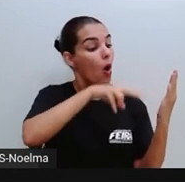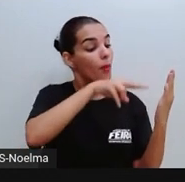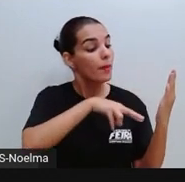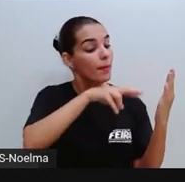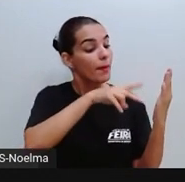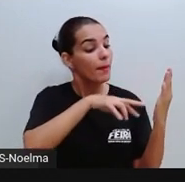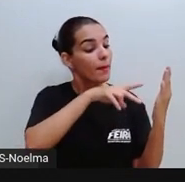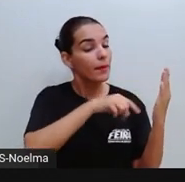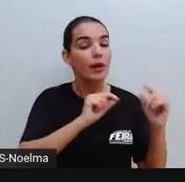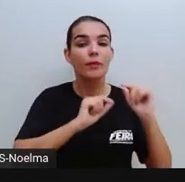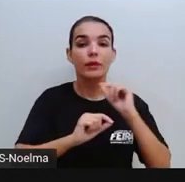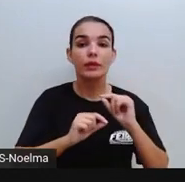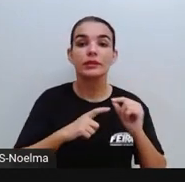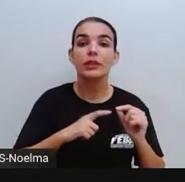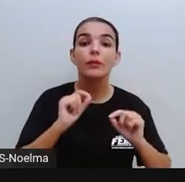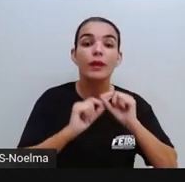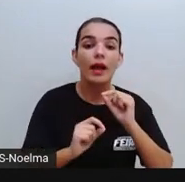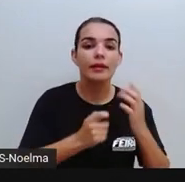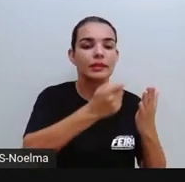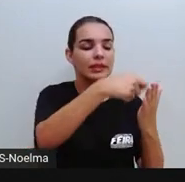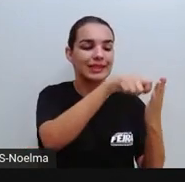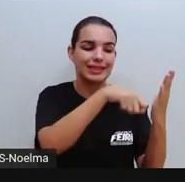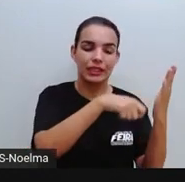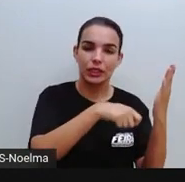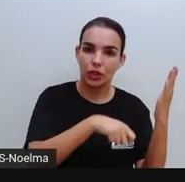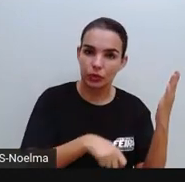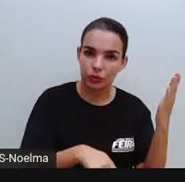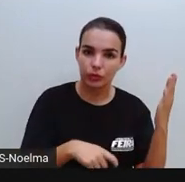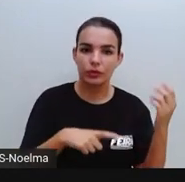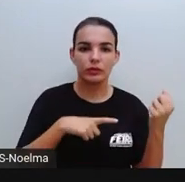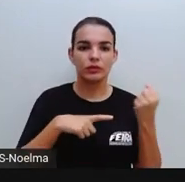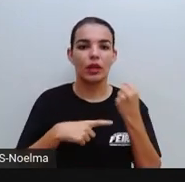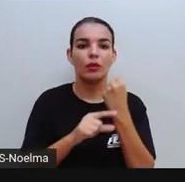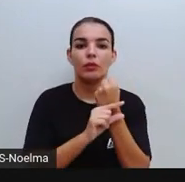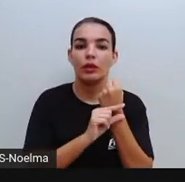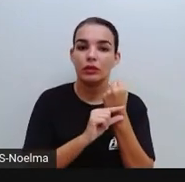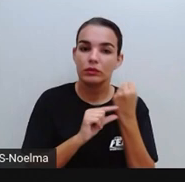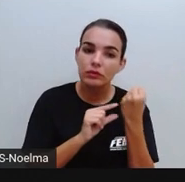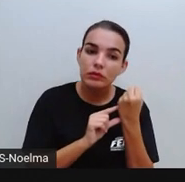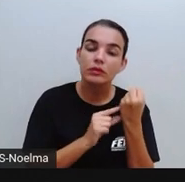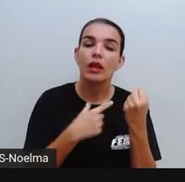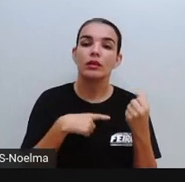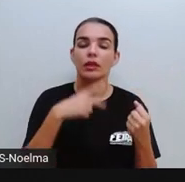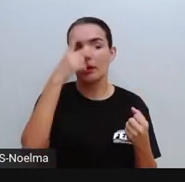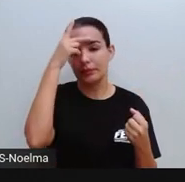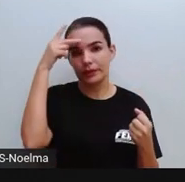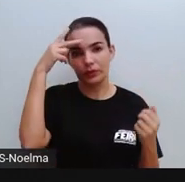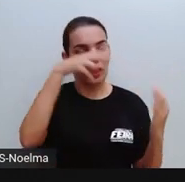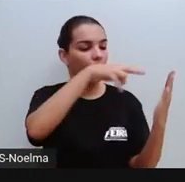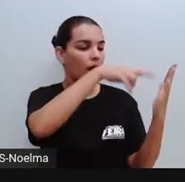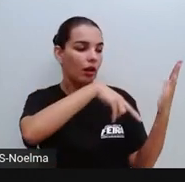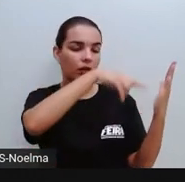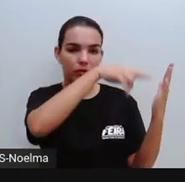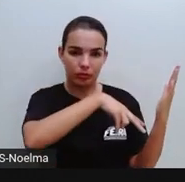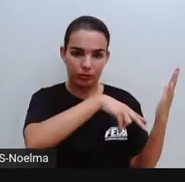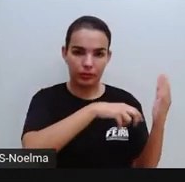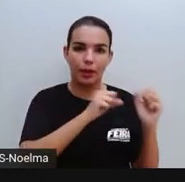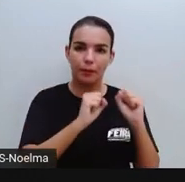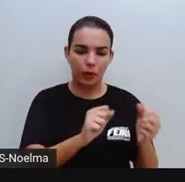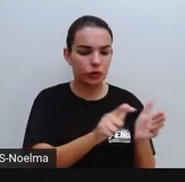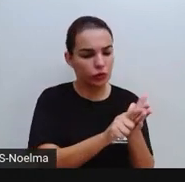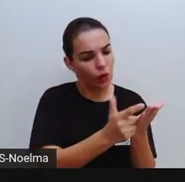a gente entende que ele tá escrito tá pode ser aí um jornal Pode ser aí em uma revista